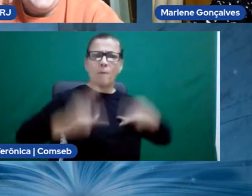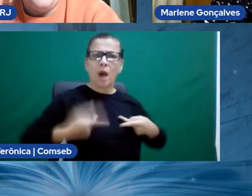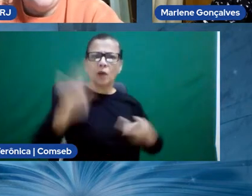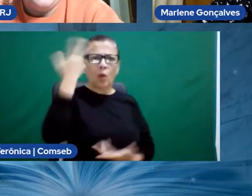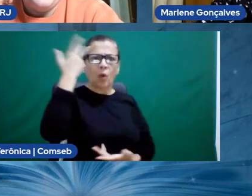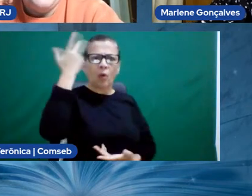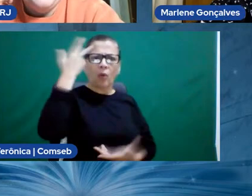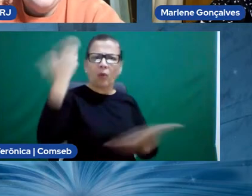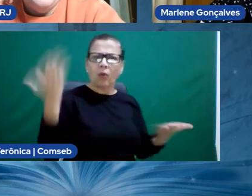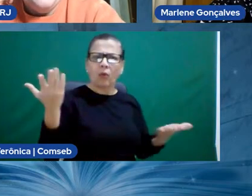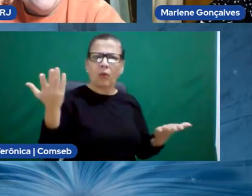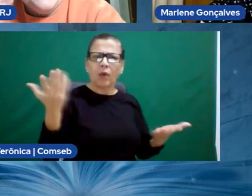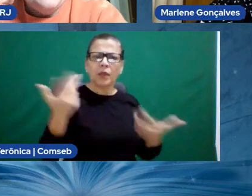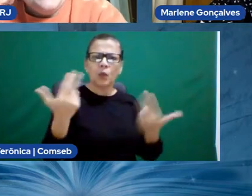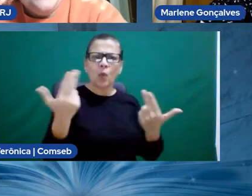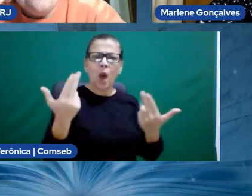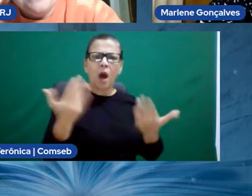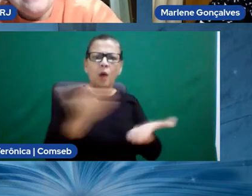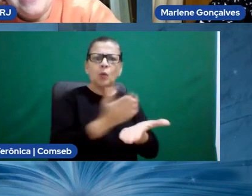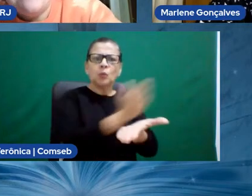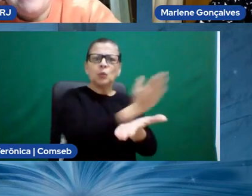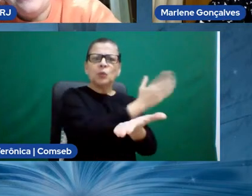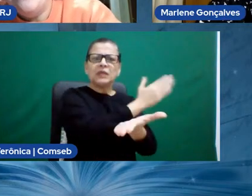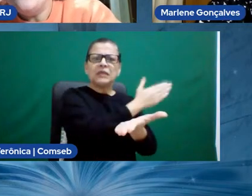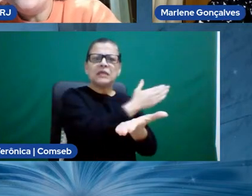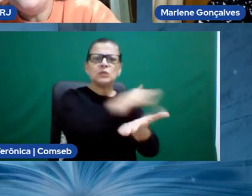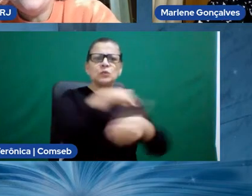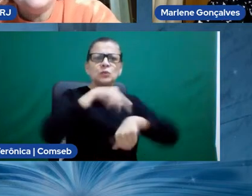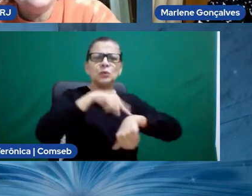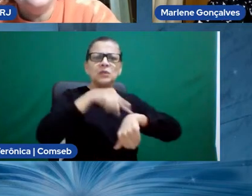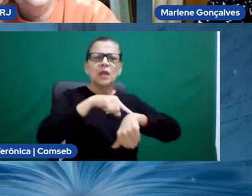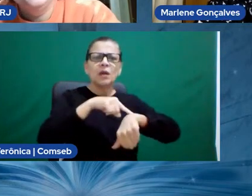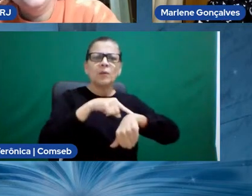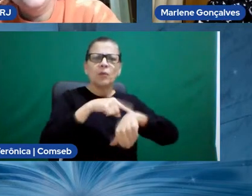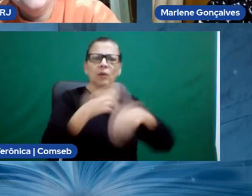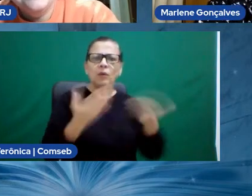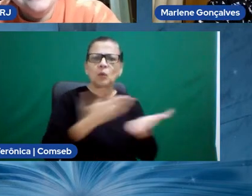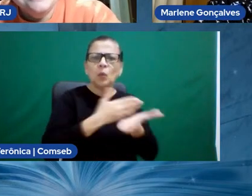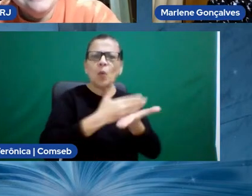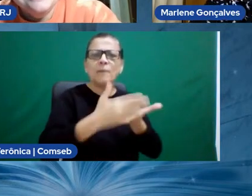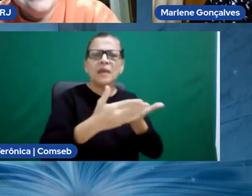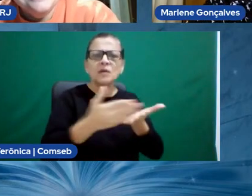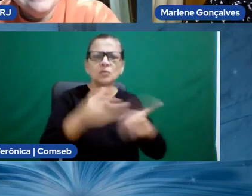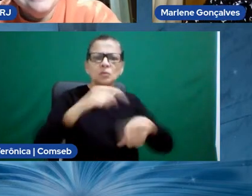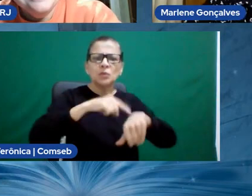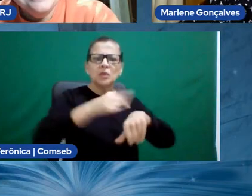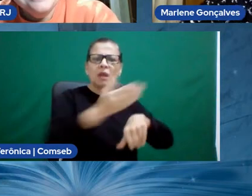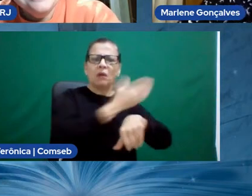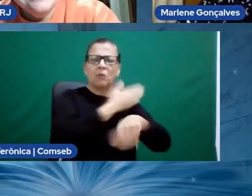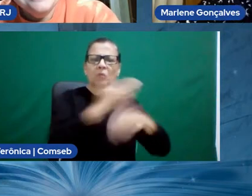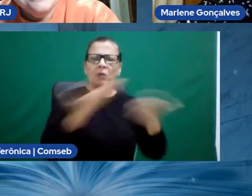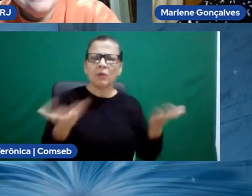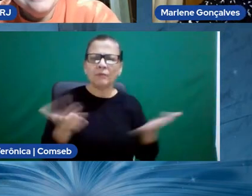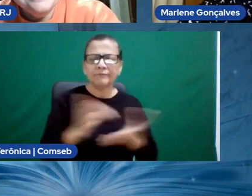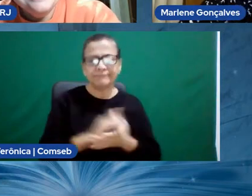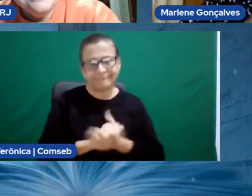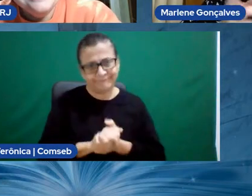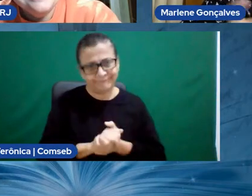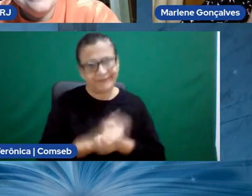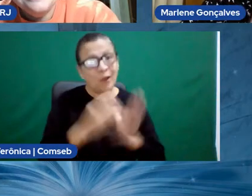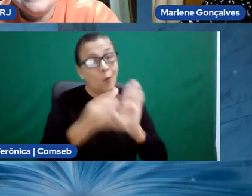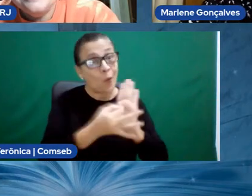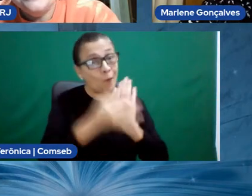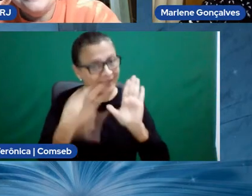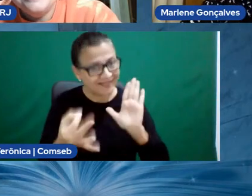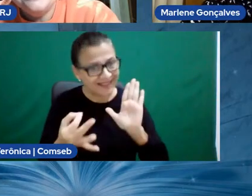dos tempos? Você poderia comentar, Marlene, por gentileza? Por tudo que a gente já comentou